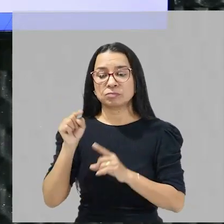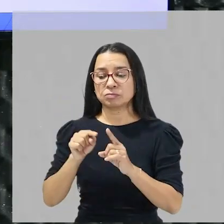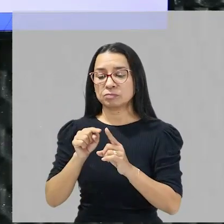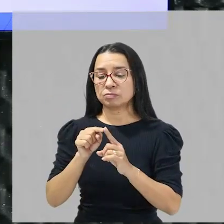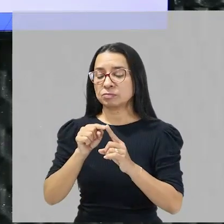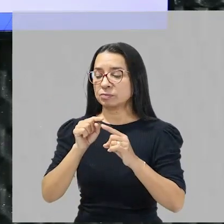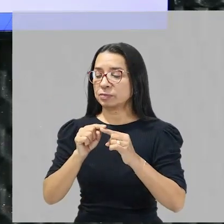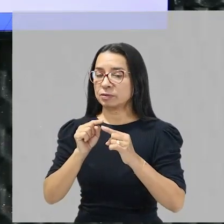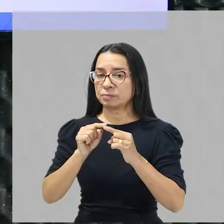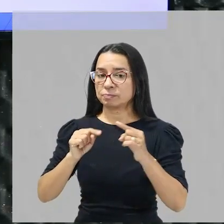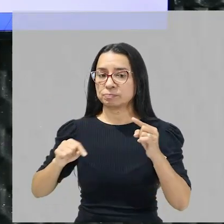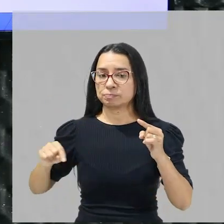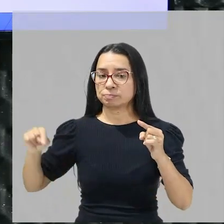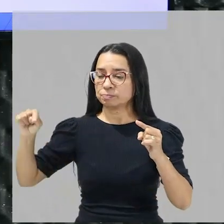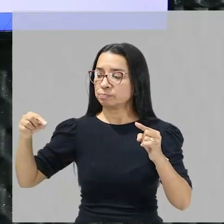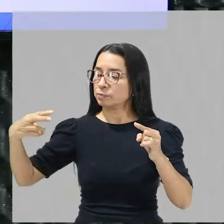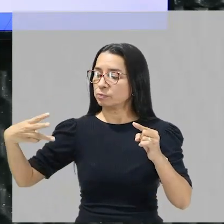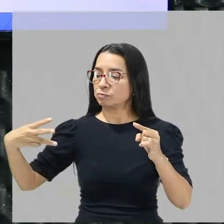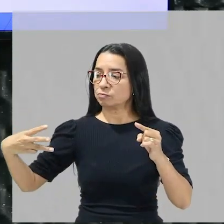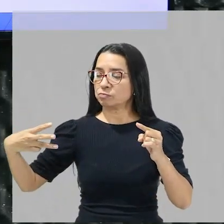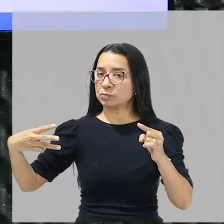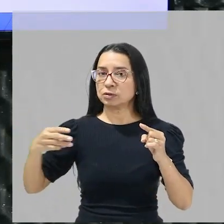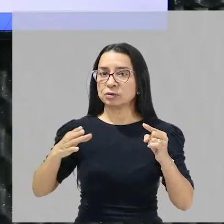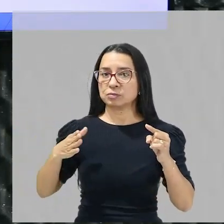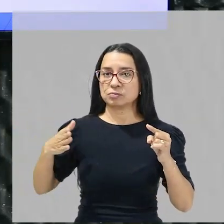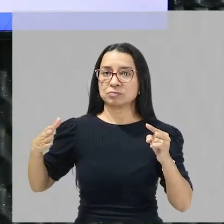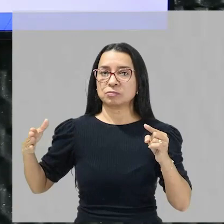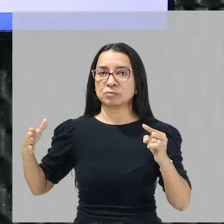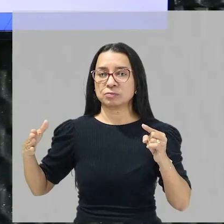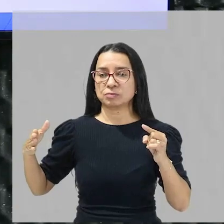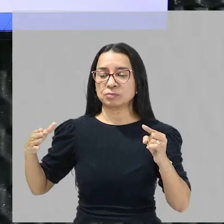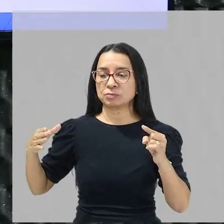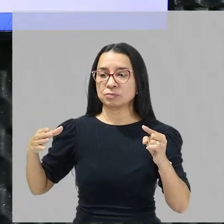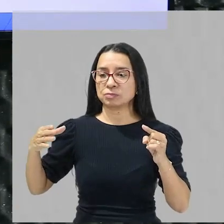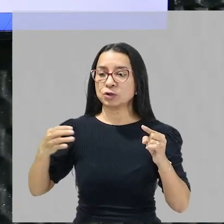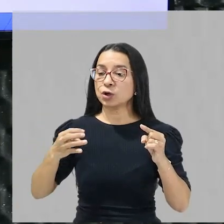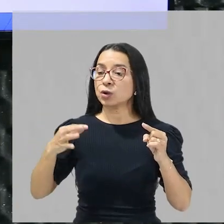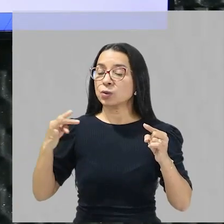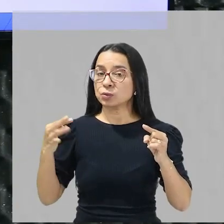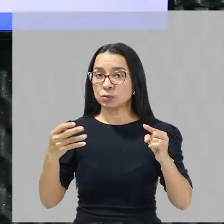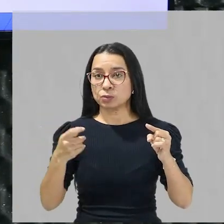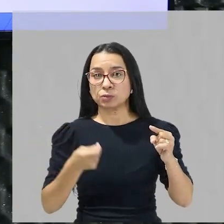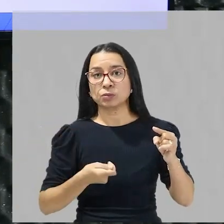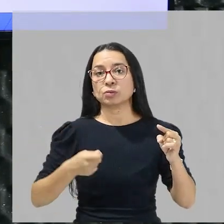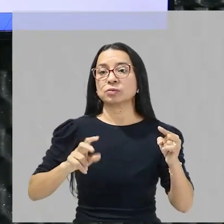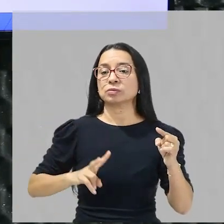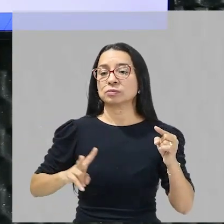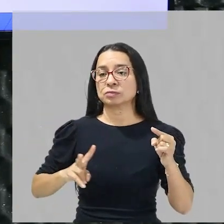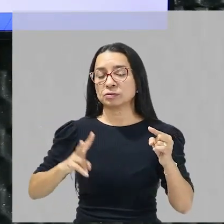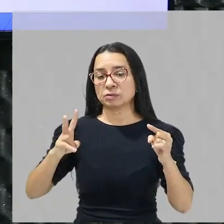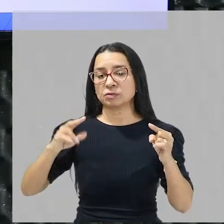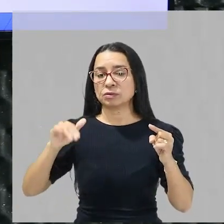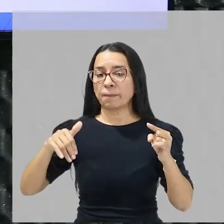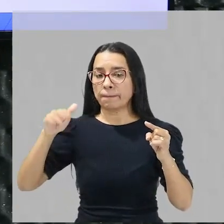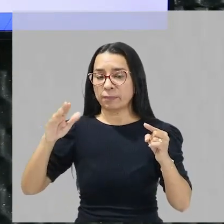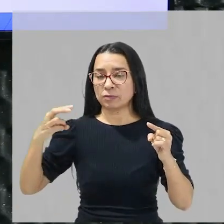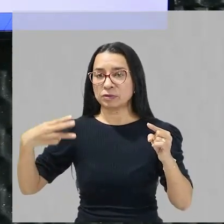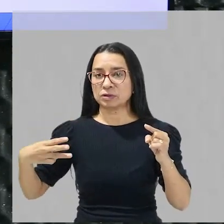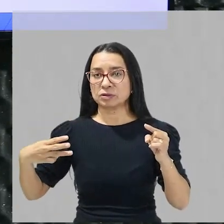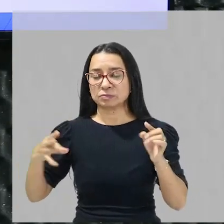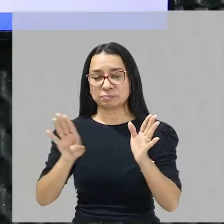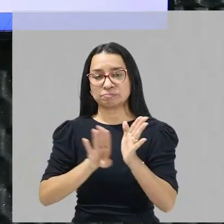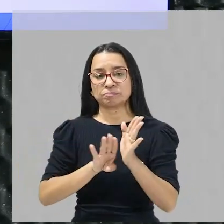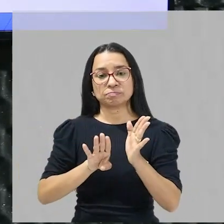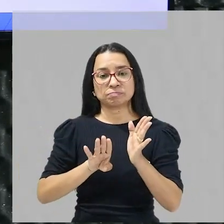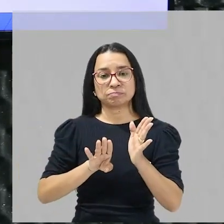ó. Do 3, né, para frente, na verdade, todos os valores maiores que esse 3, também o pedacinho do gráfico